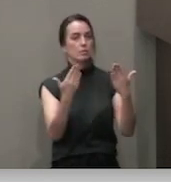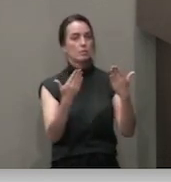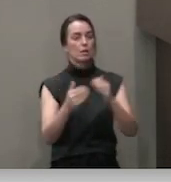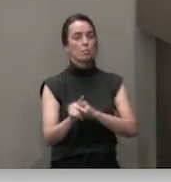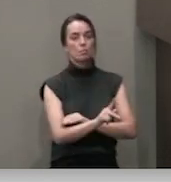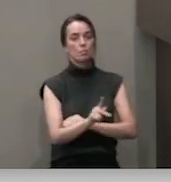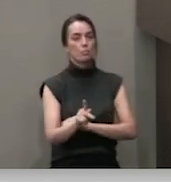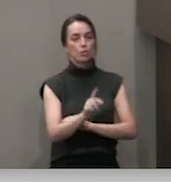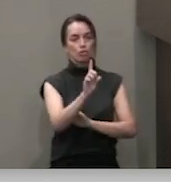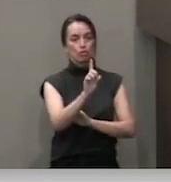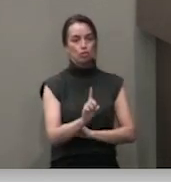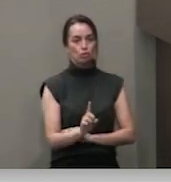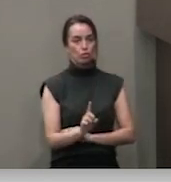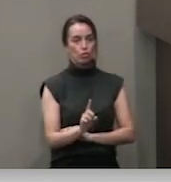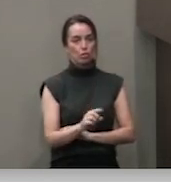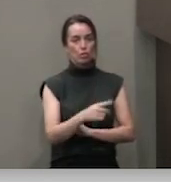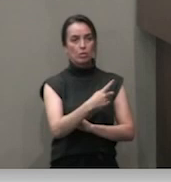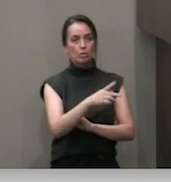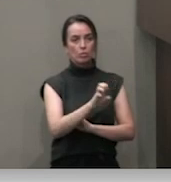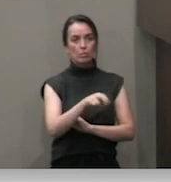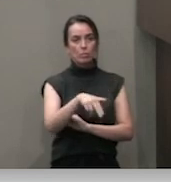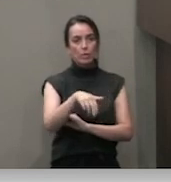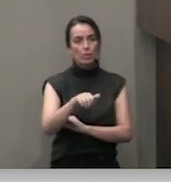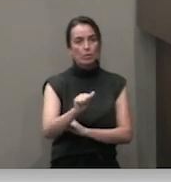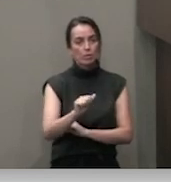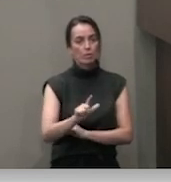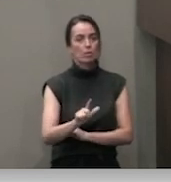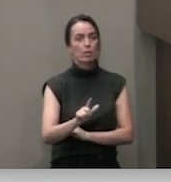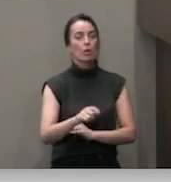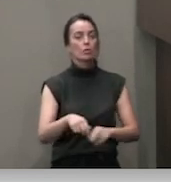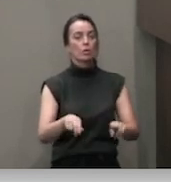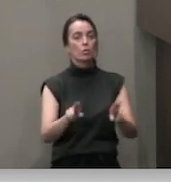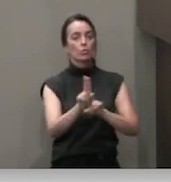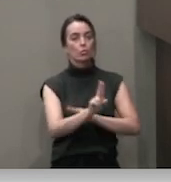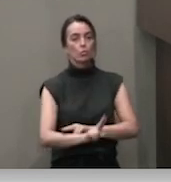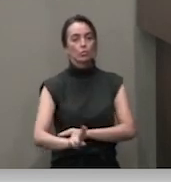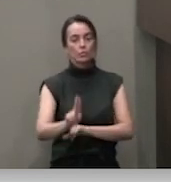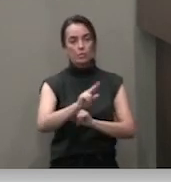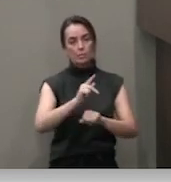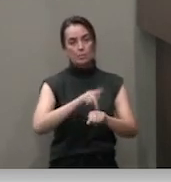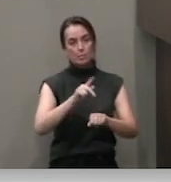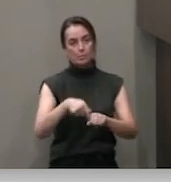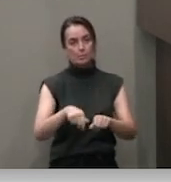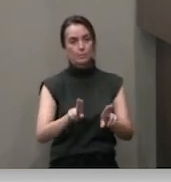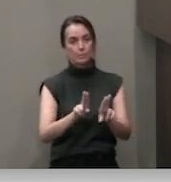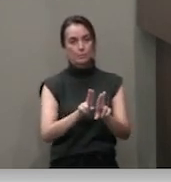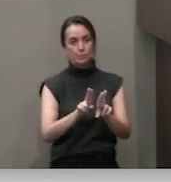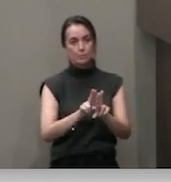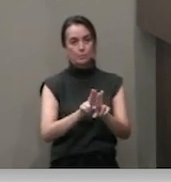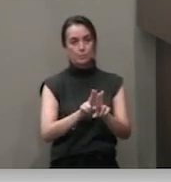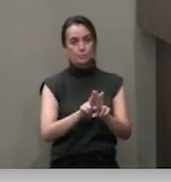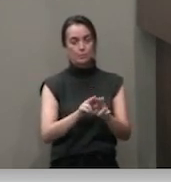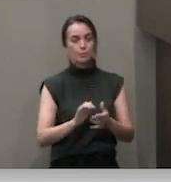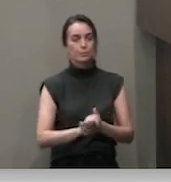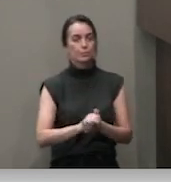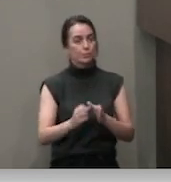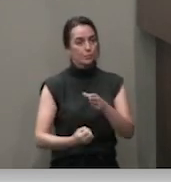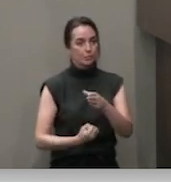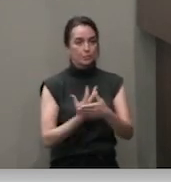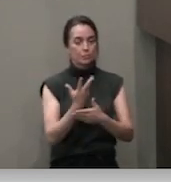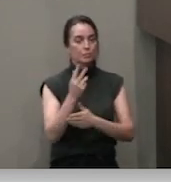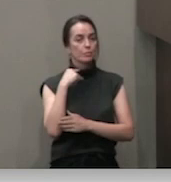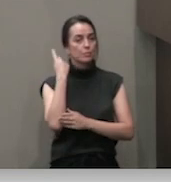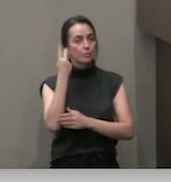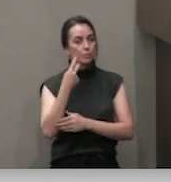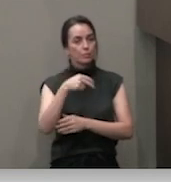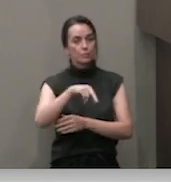especial e Especial Criminal na universidade de Passo Fundo UPF uma iniciativa do vereador